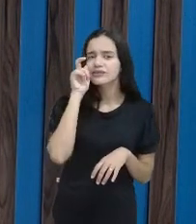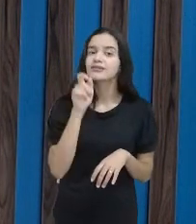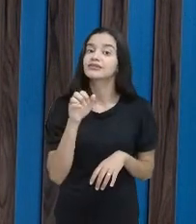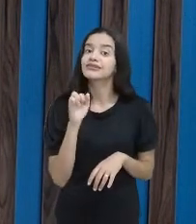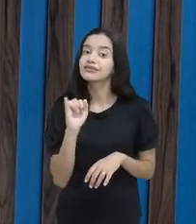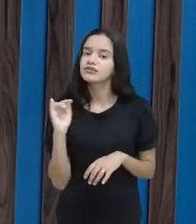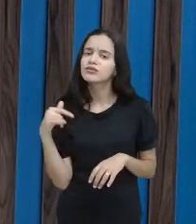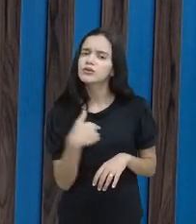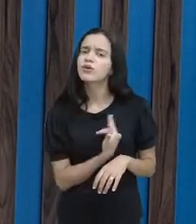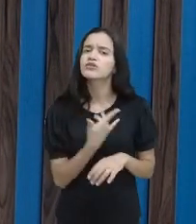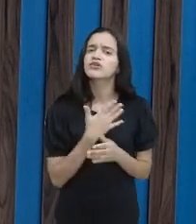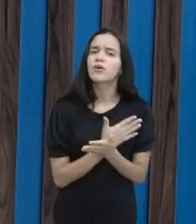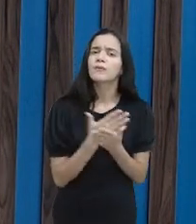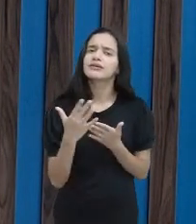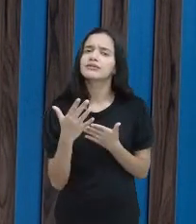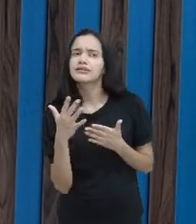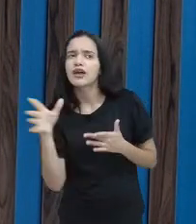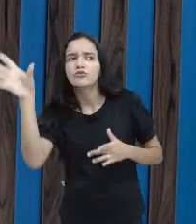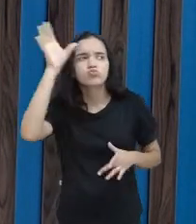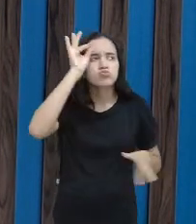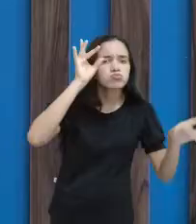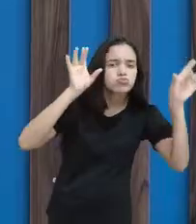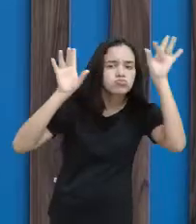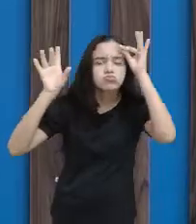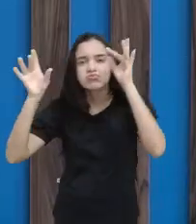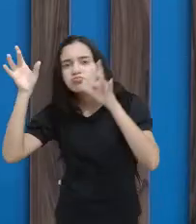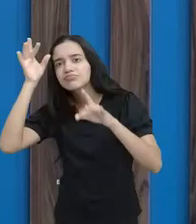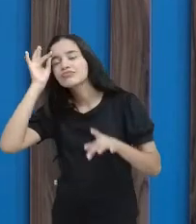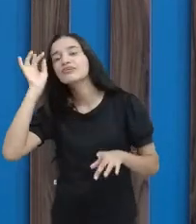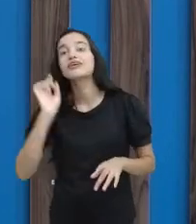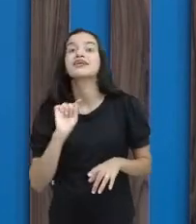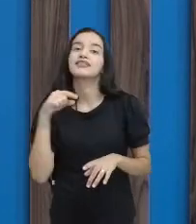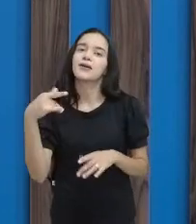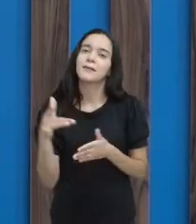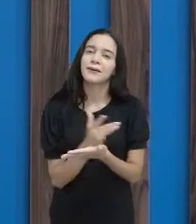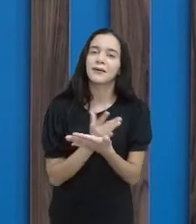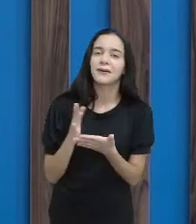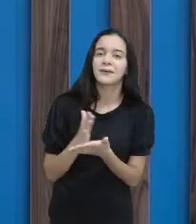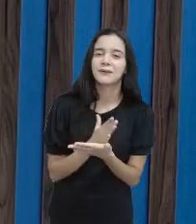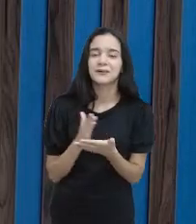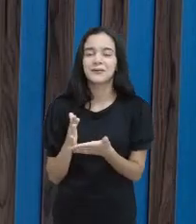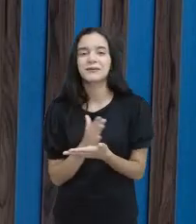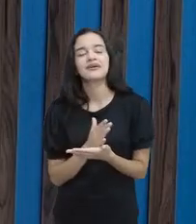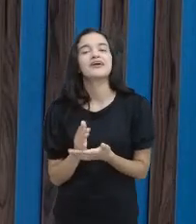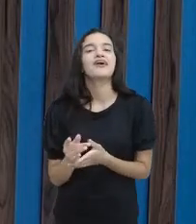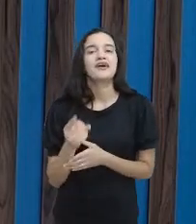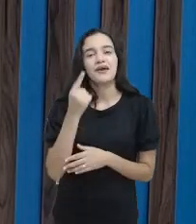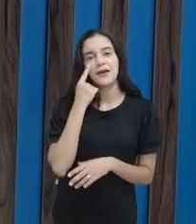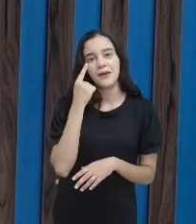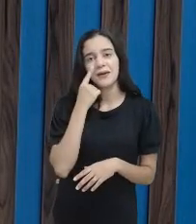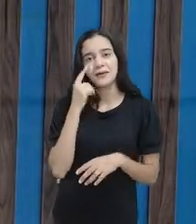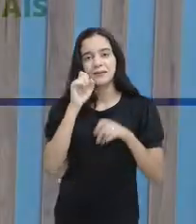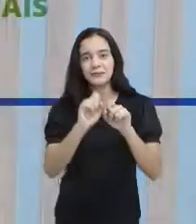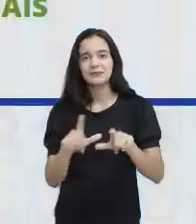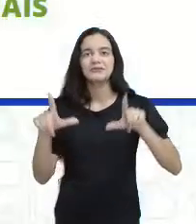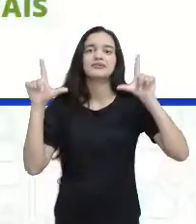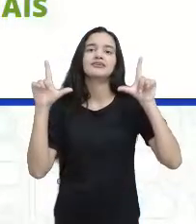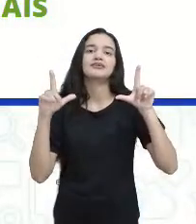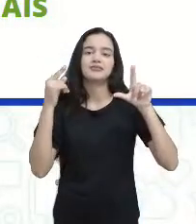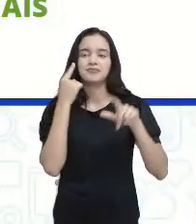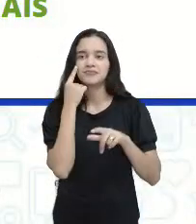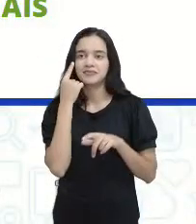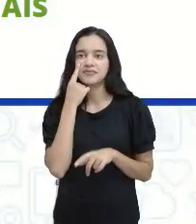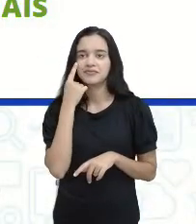gente começar a fazer umas associações, né, professora? Isso, vamos fazer. Daqui a pouco algumas. Pois é. Então, olha só, joga na tela, Deivinho, por